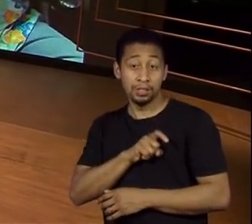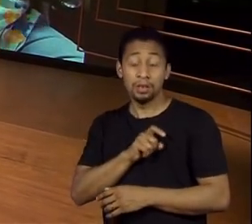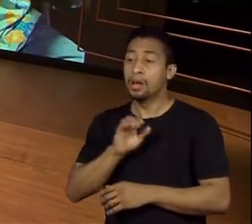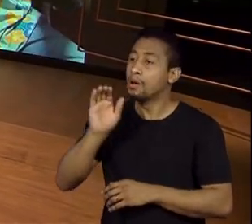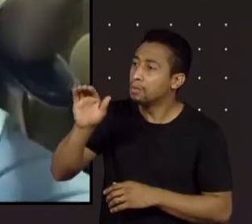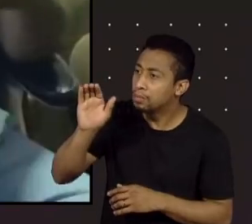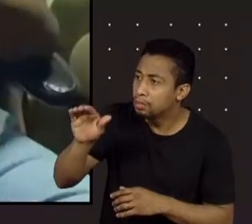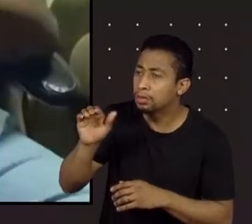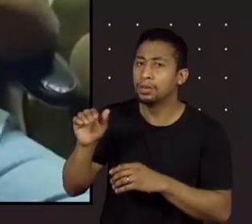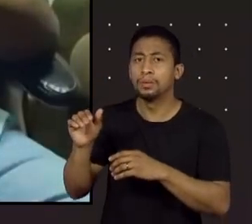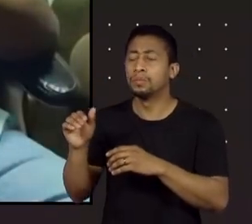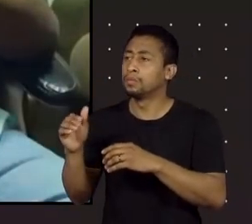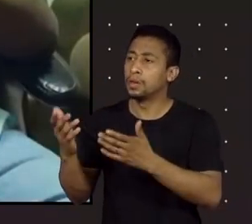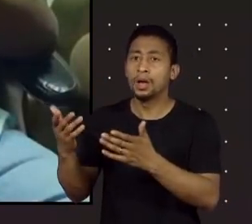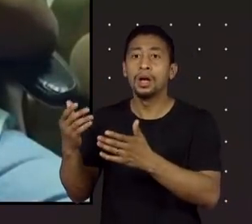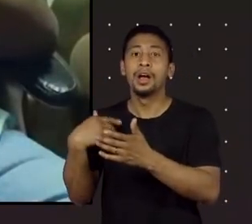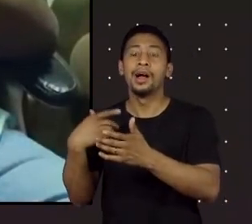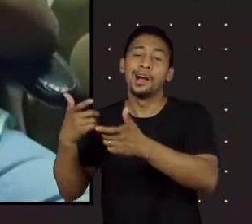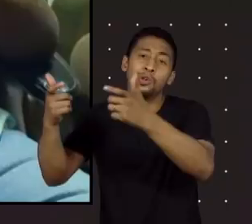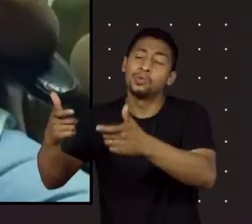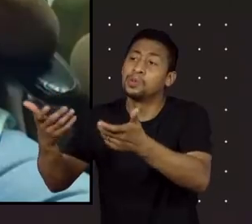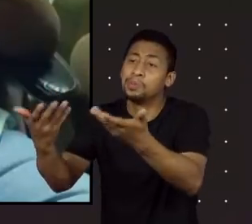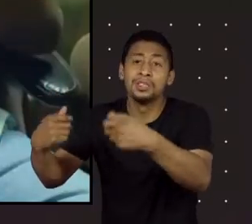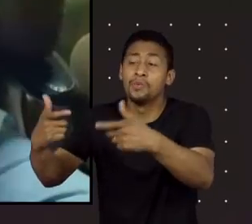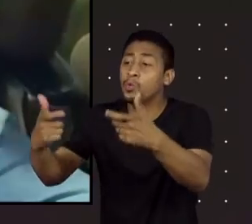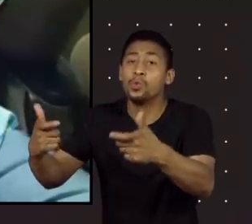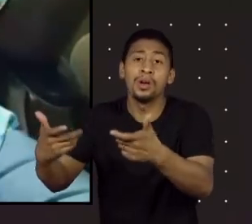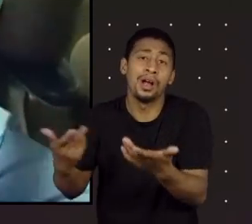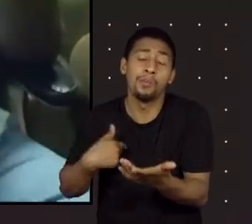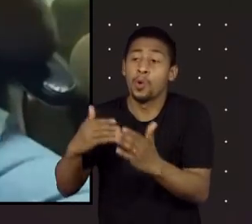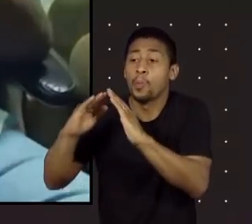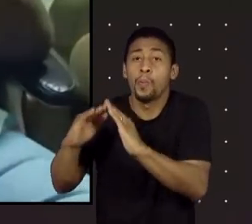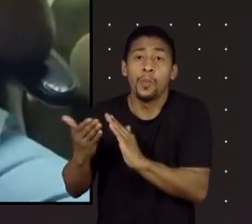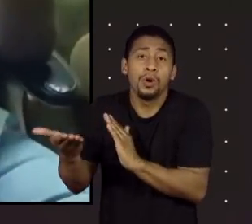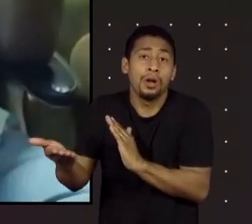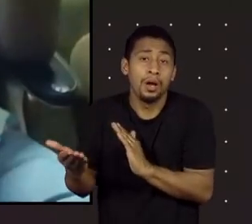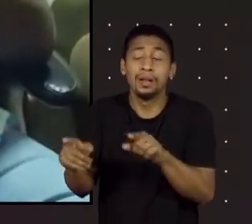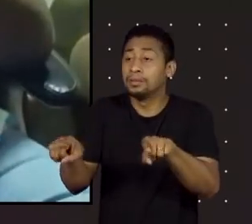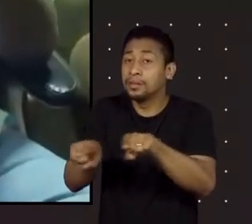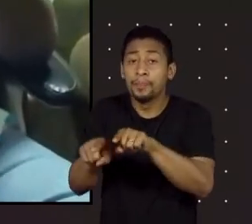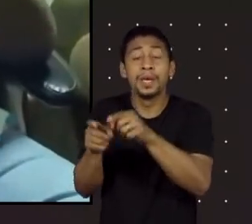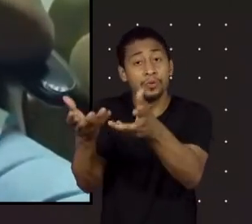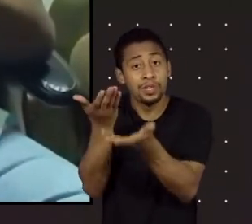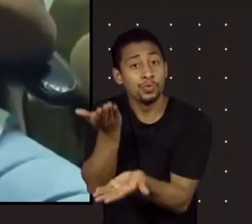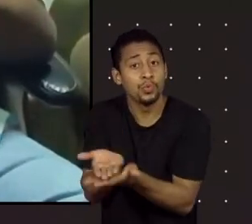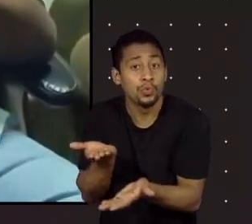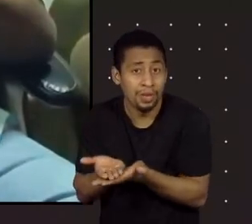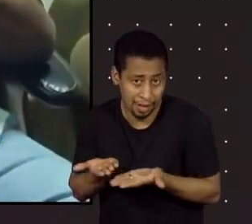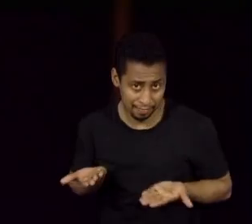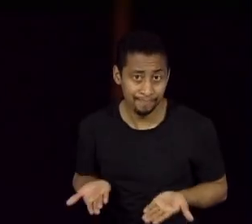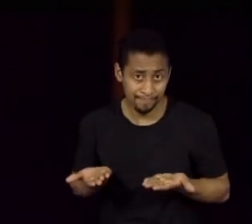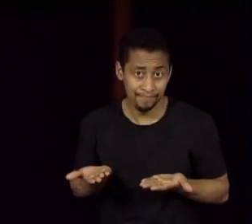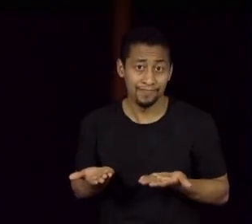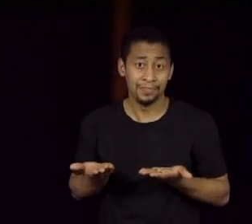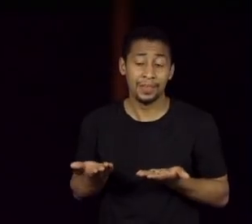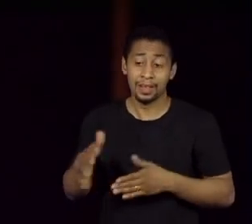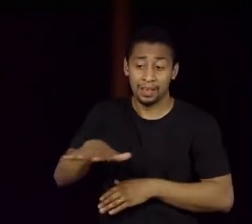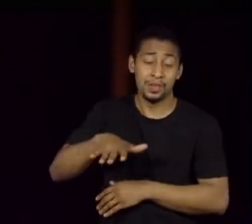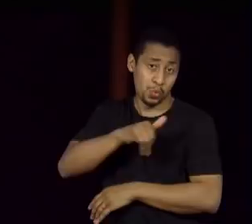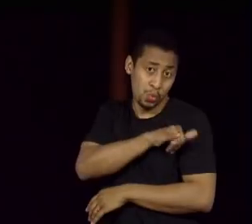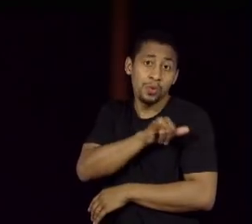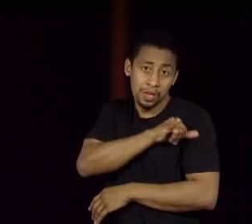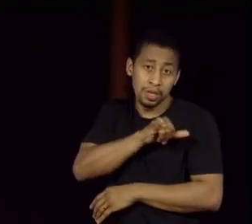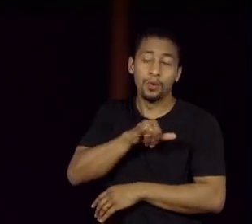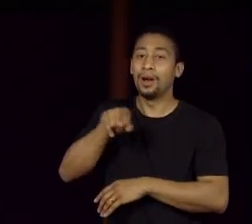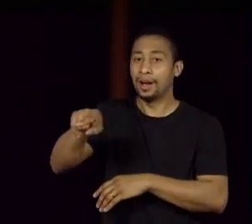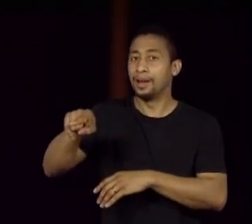Ir para um colégio que eu precisava estudar e tudo, né? Eu já estudava lá, mas eu precisava estudar mais aqui no Rio de Janeiro, e me